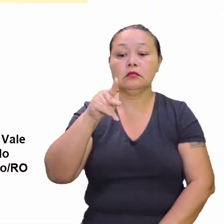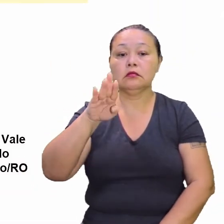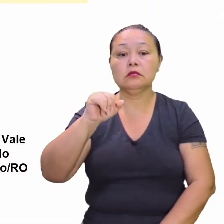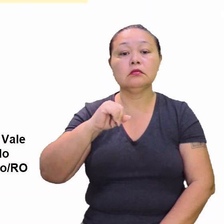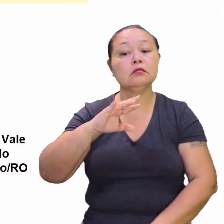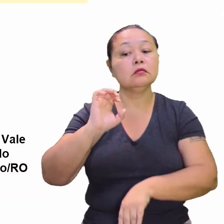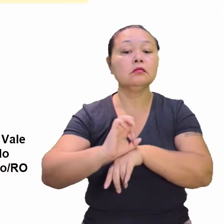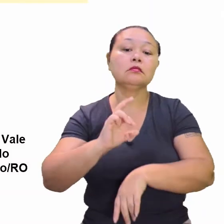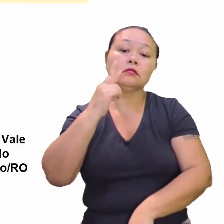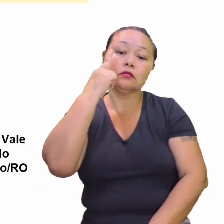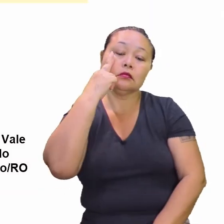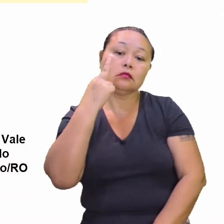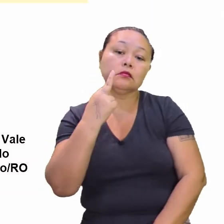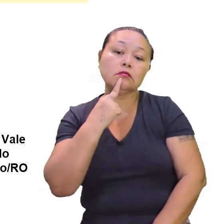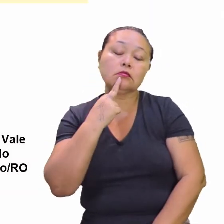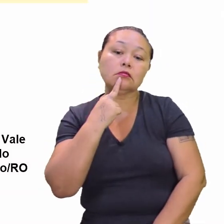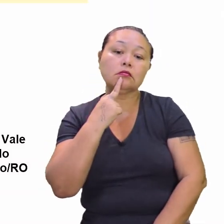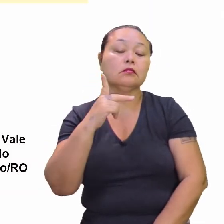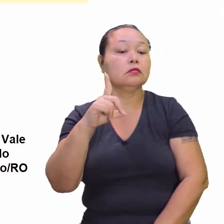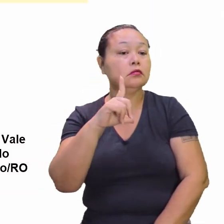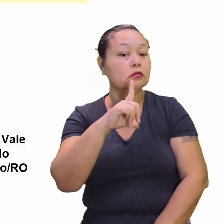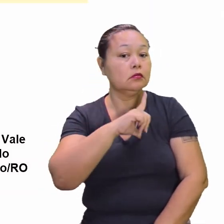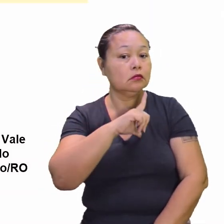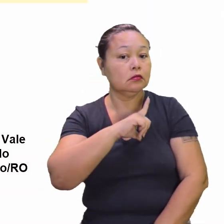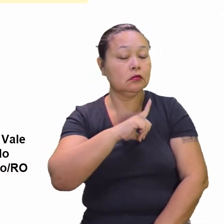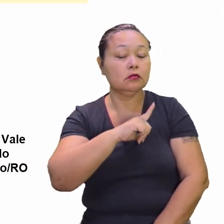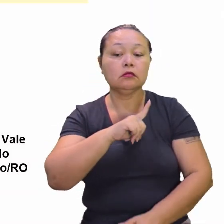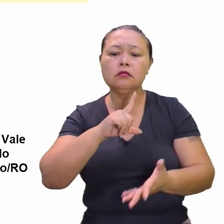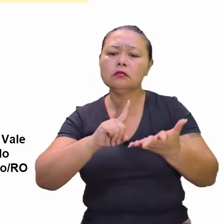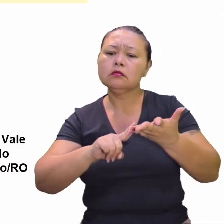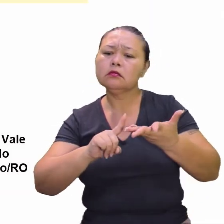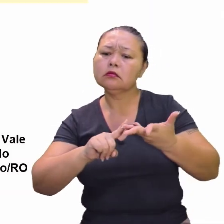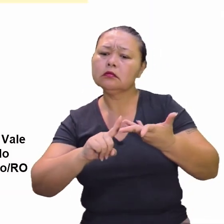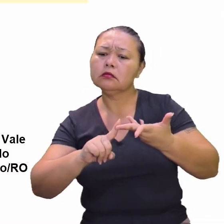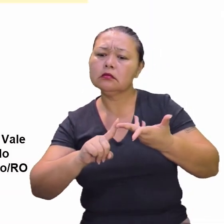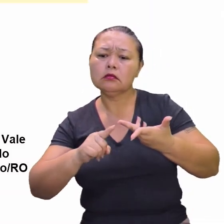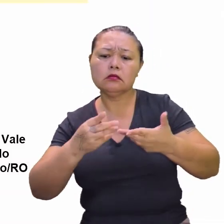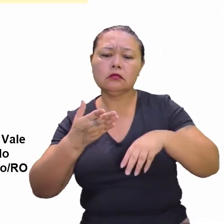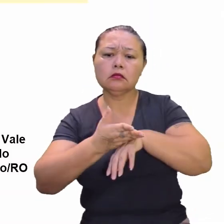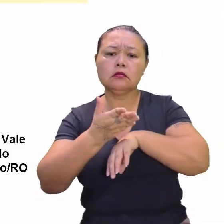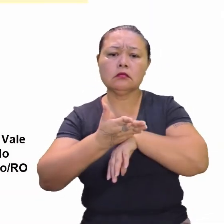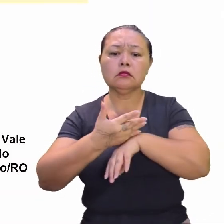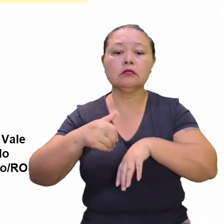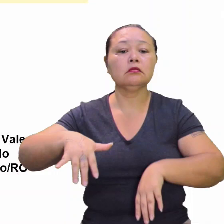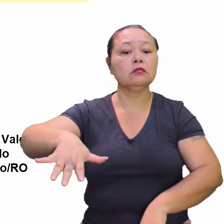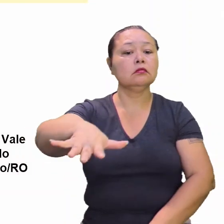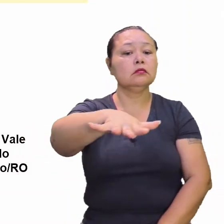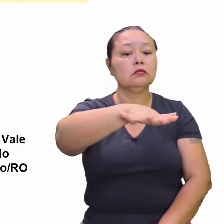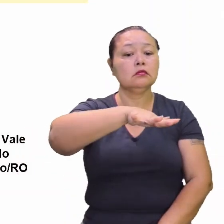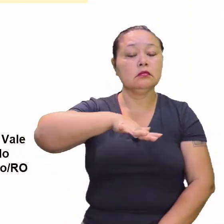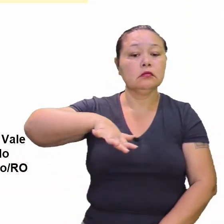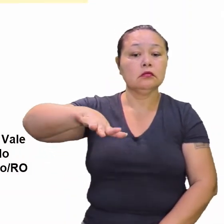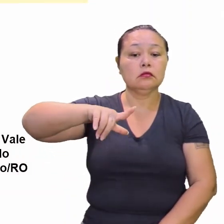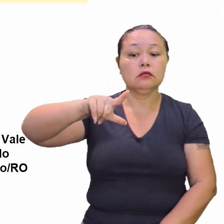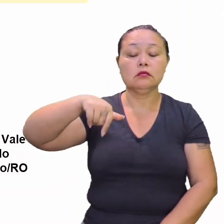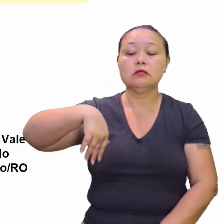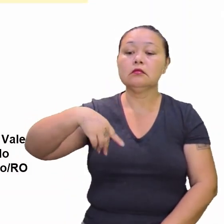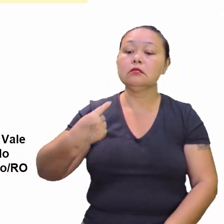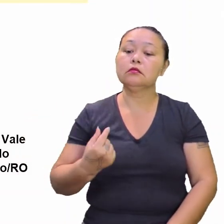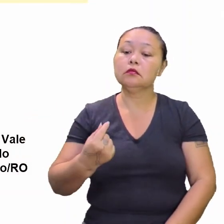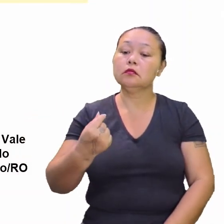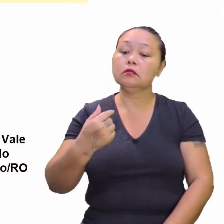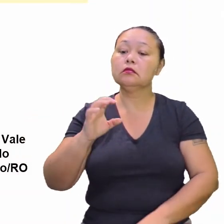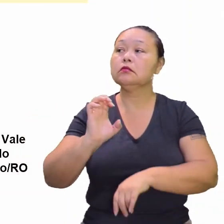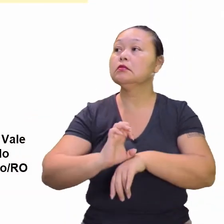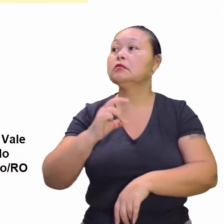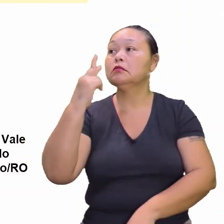68,2% do PIB rondoniense. Então, a gente tem aí, galera, uma grande participação desse setor na economia